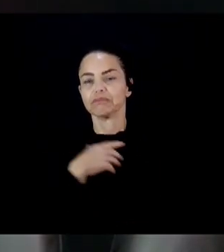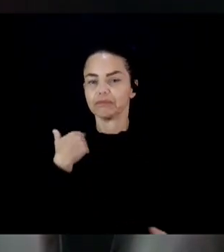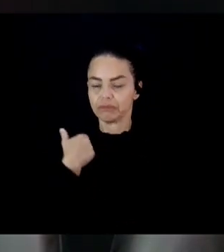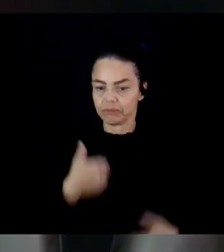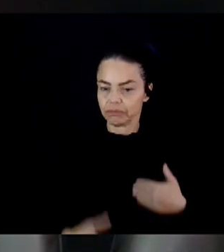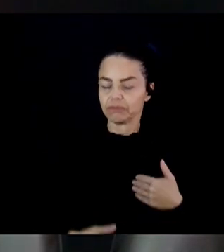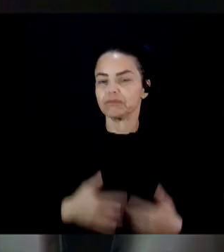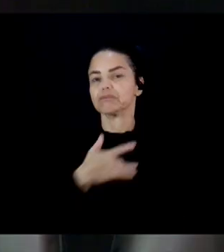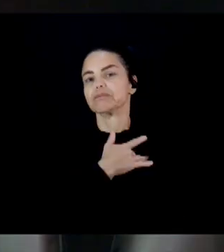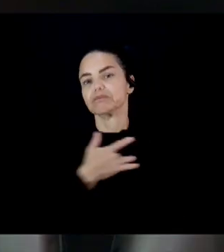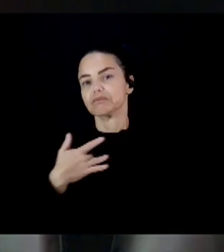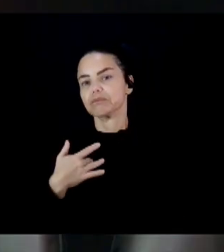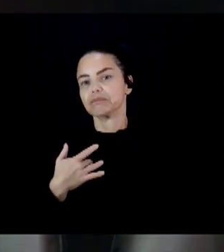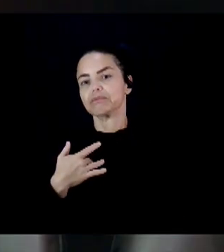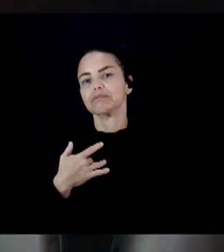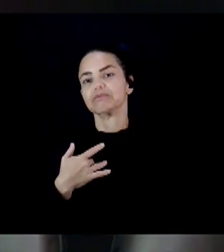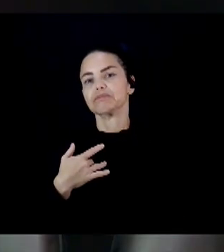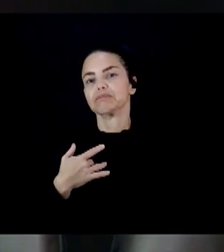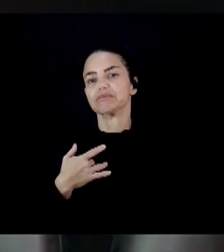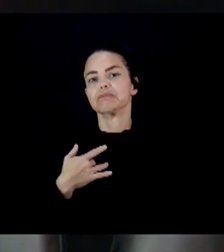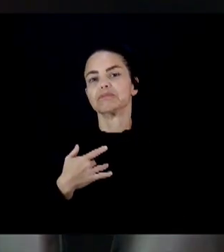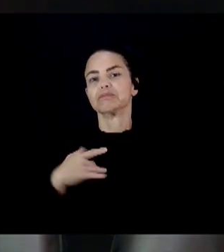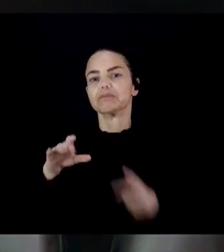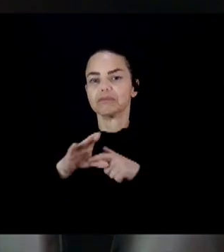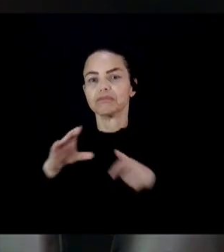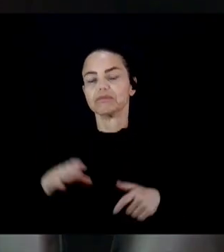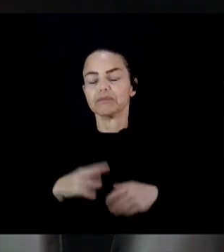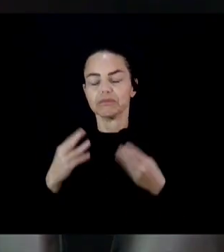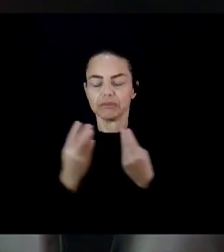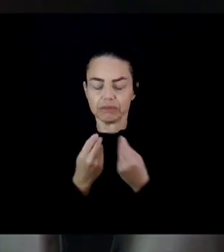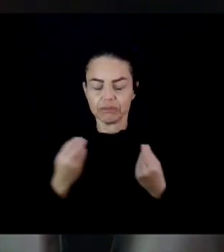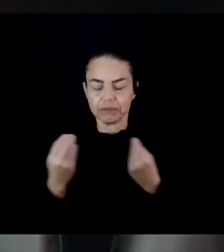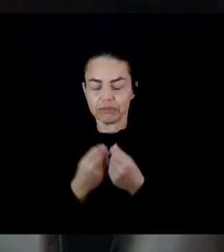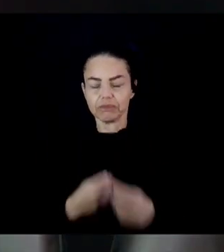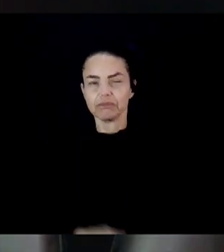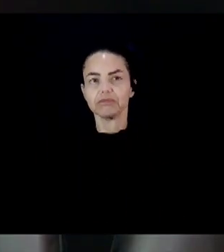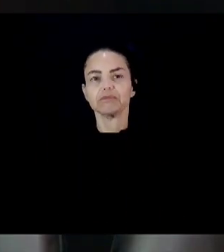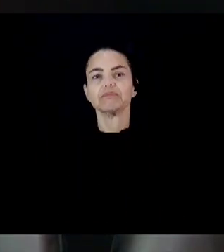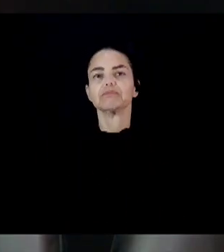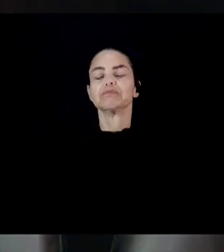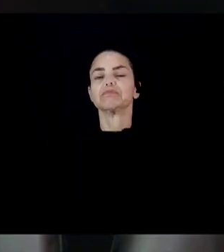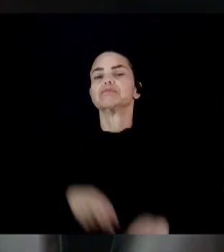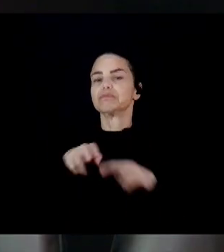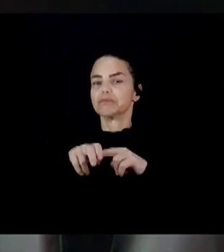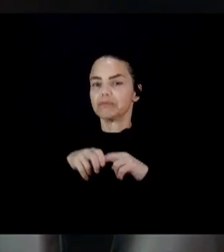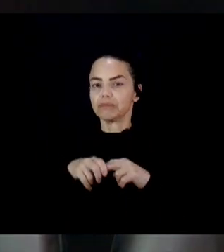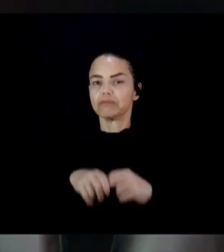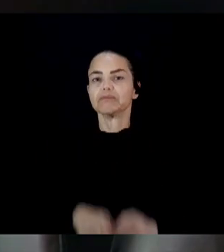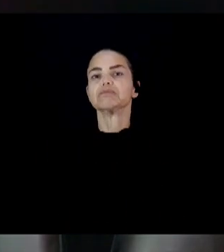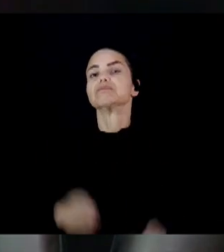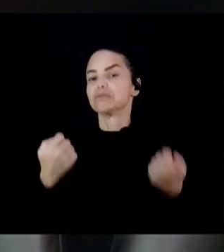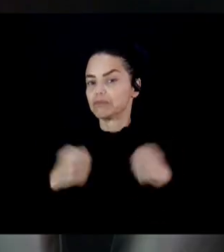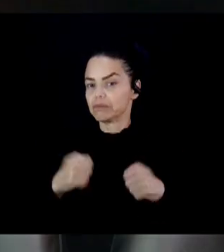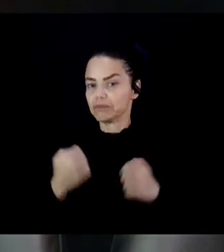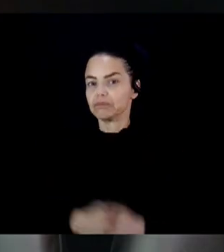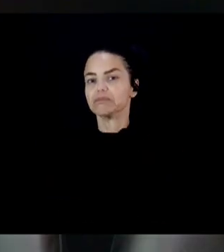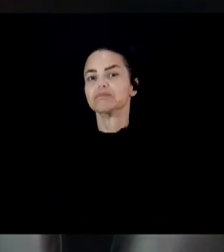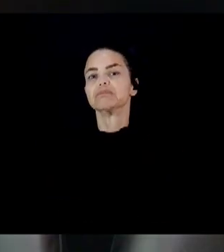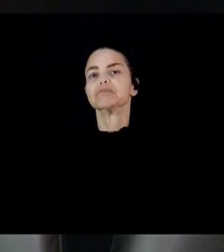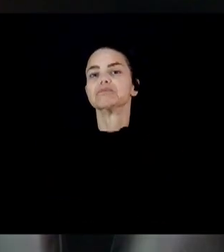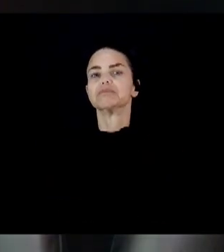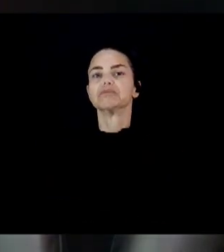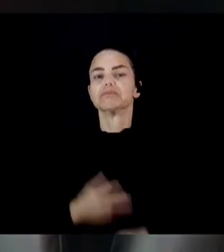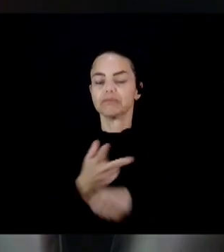saudável não quer dizer que ele vai ter autonomia e qualidade de vida. Sim. Então, por isso que precisa ter buscas